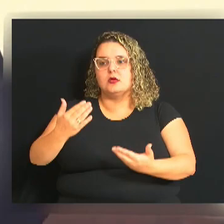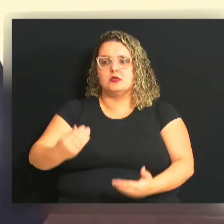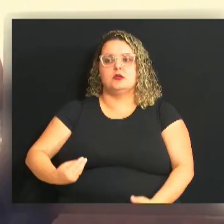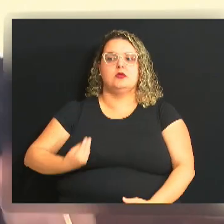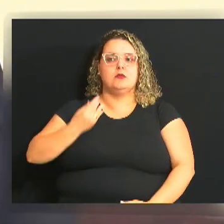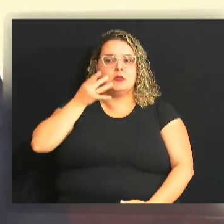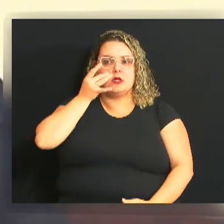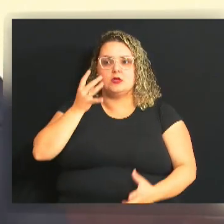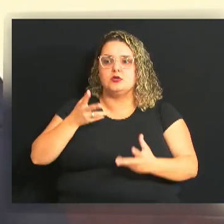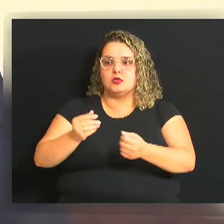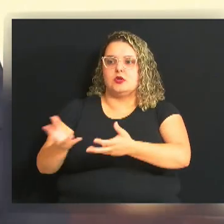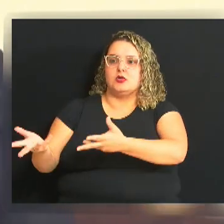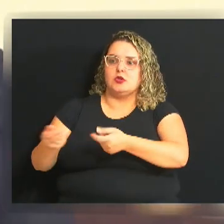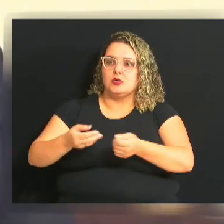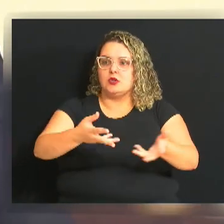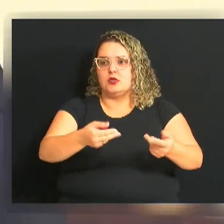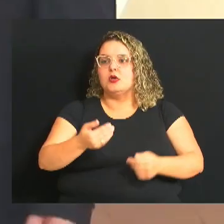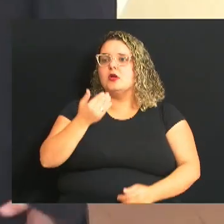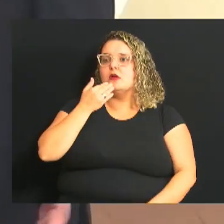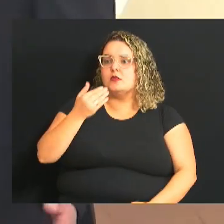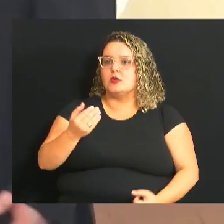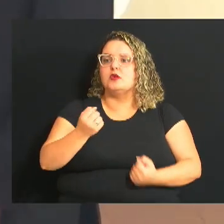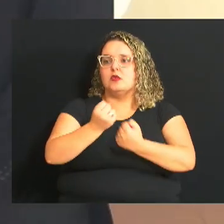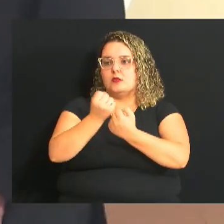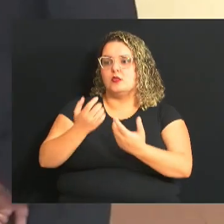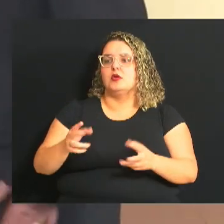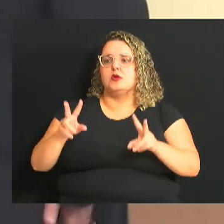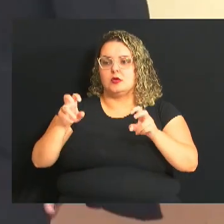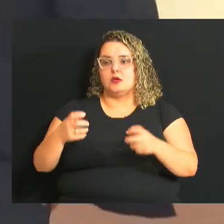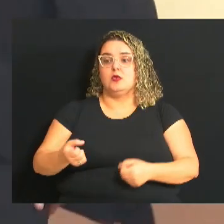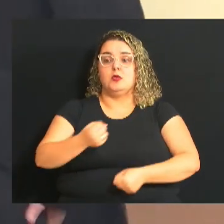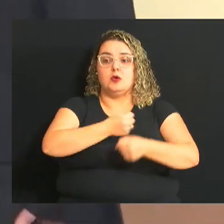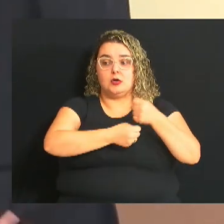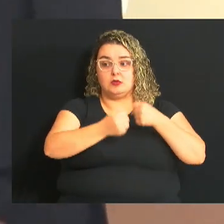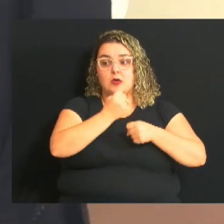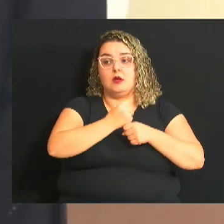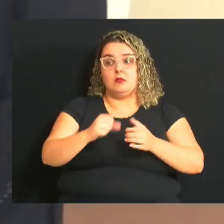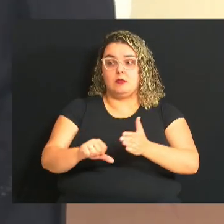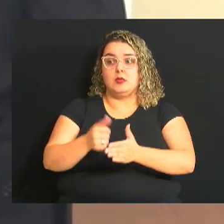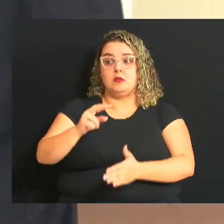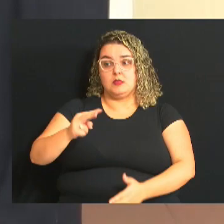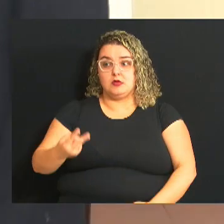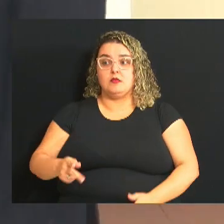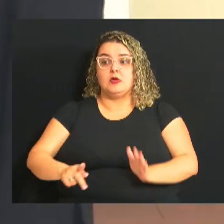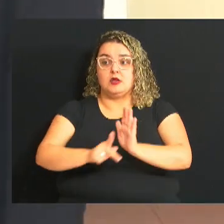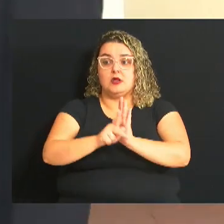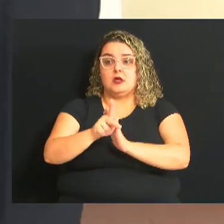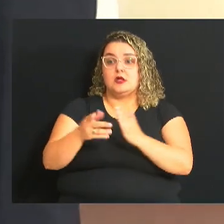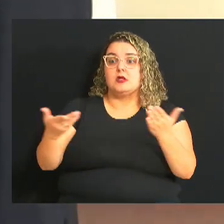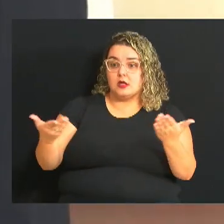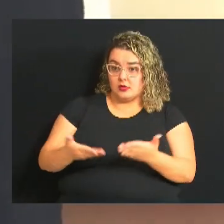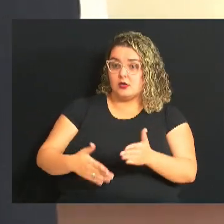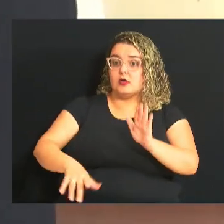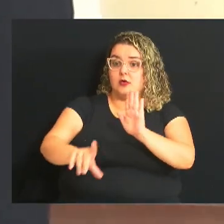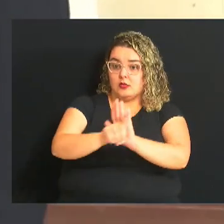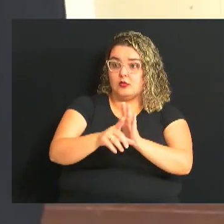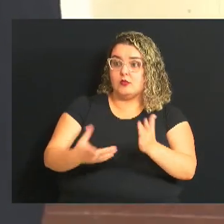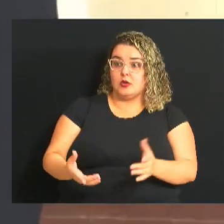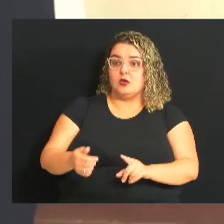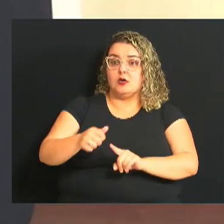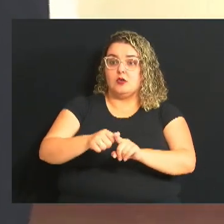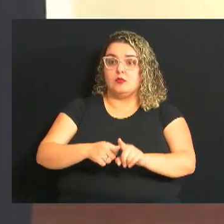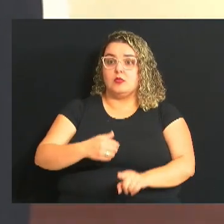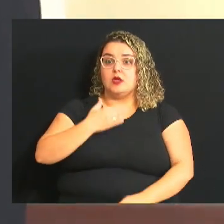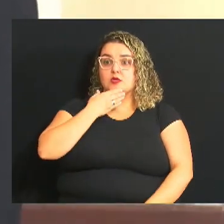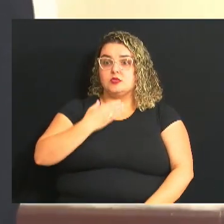convidados e pediu apoio sobre o assunto. O ano passado foi a primeira vez do nosso projeto, que agora é aprovado como lei, é o Dezembro Branco, e